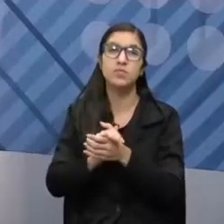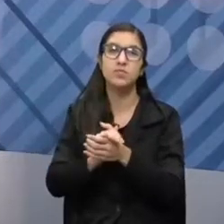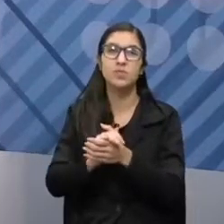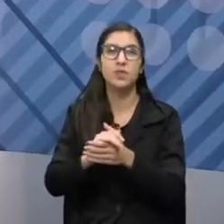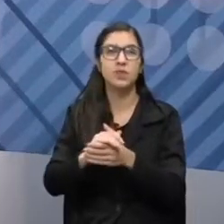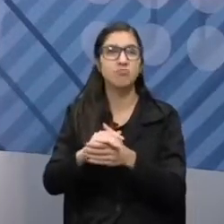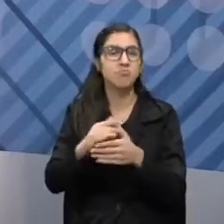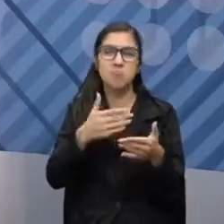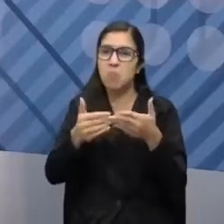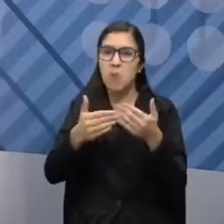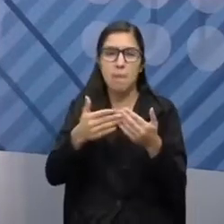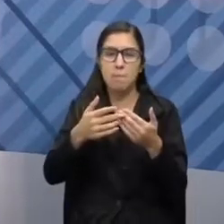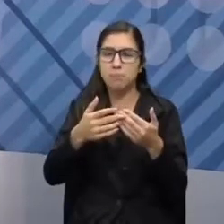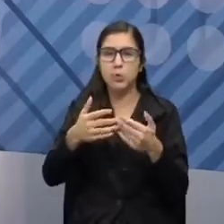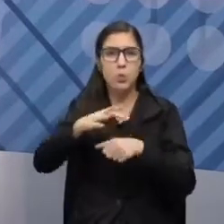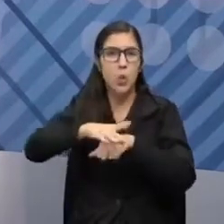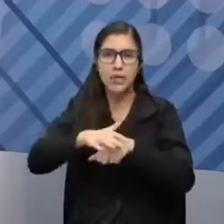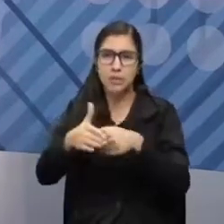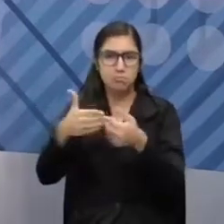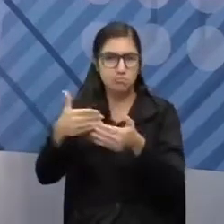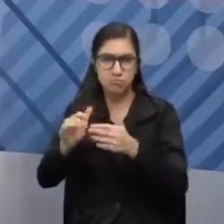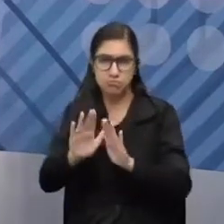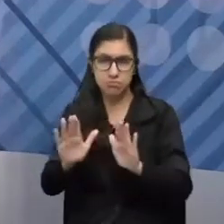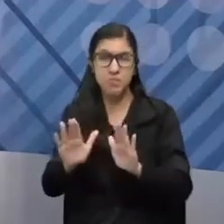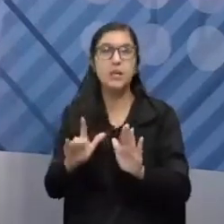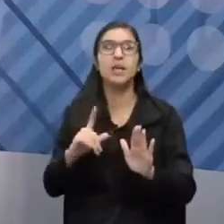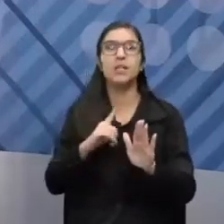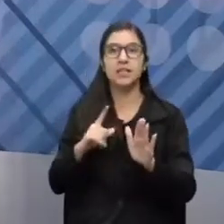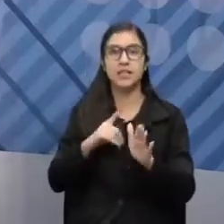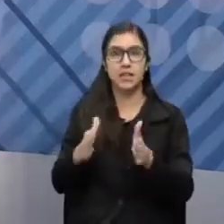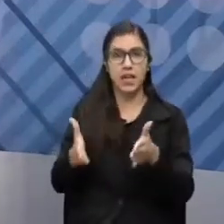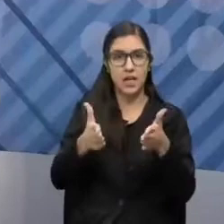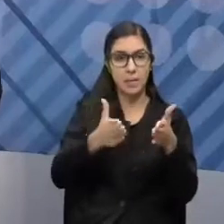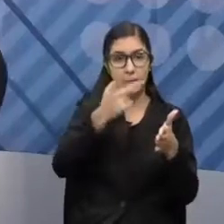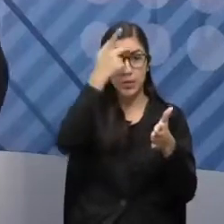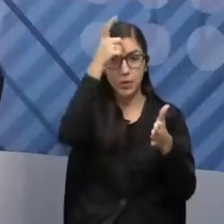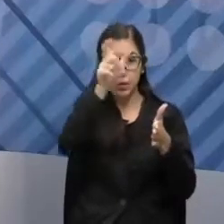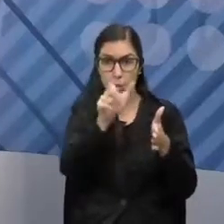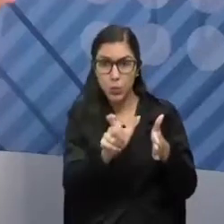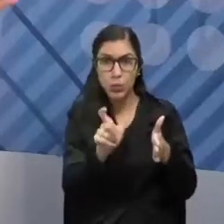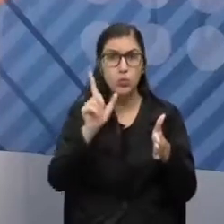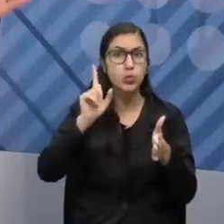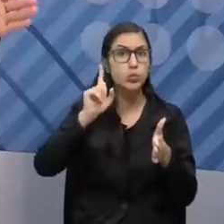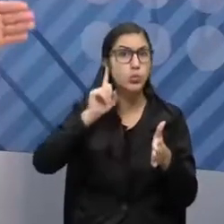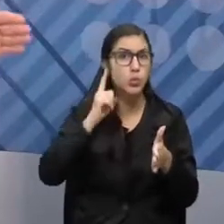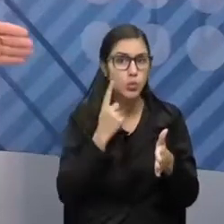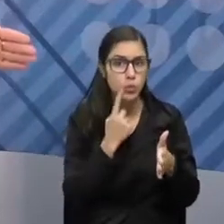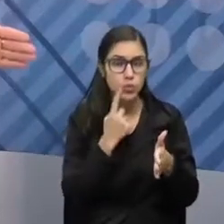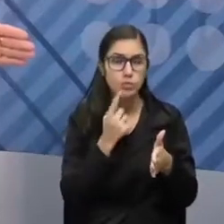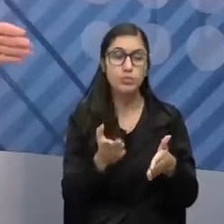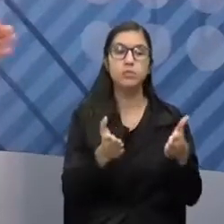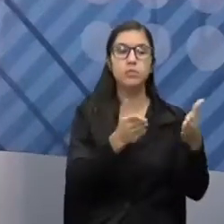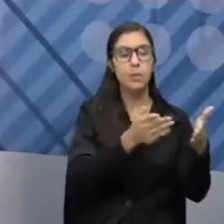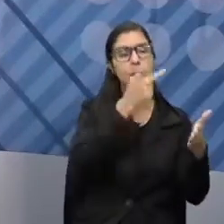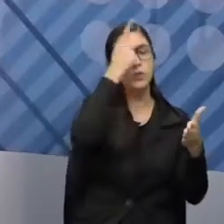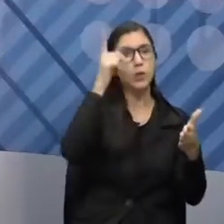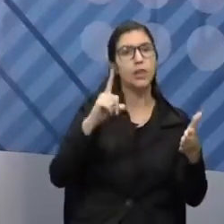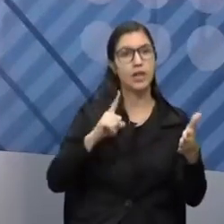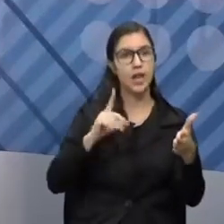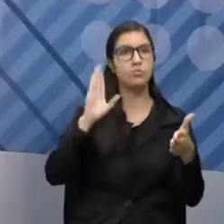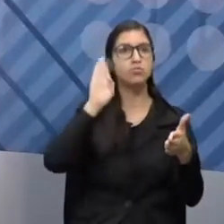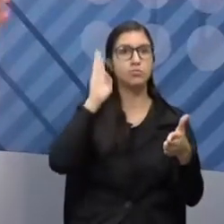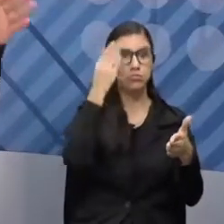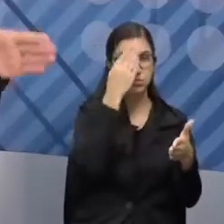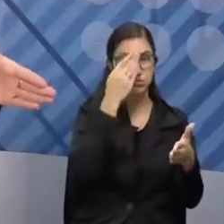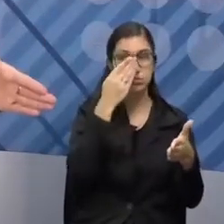baixa visão como qualquer outra patologia. Hoje nós temos o sujeito surdo e nós vamos ter o sujeito com surdo-cegueira. Então